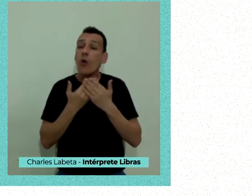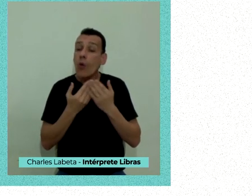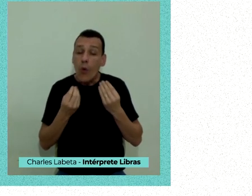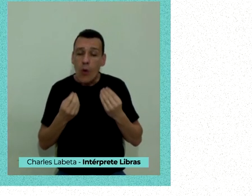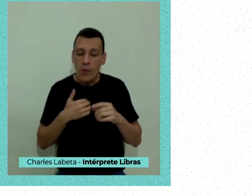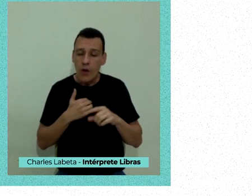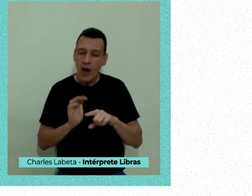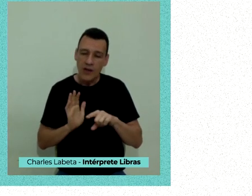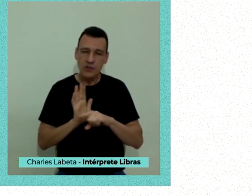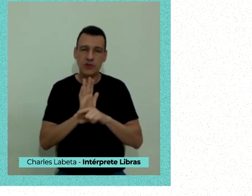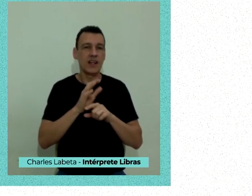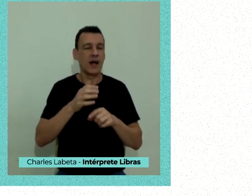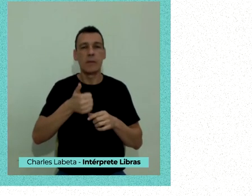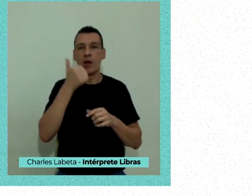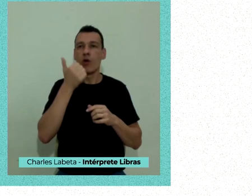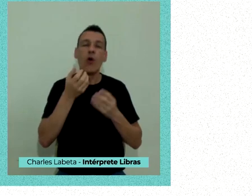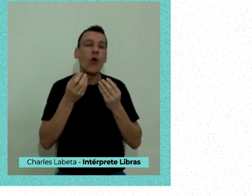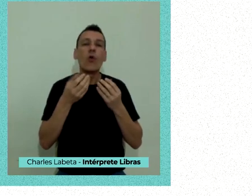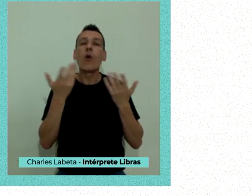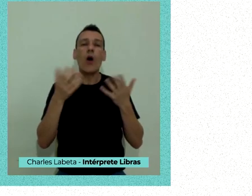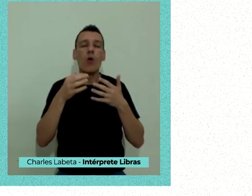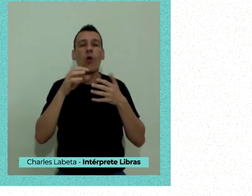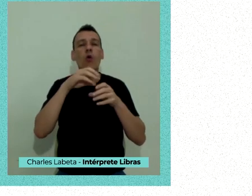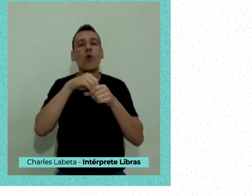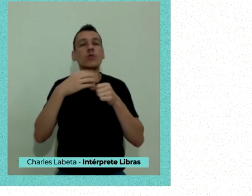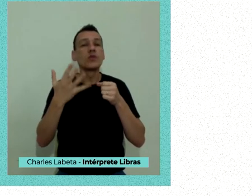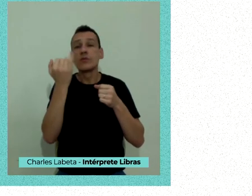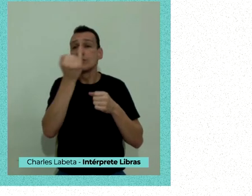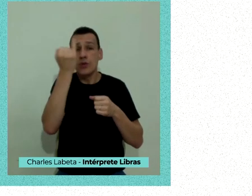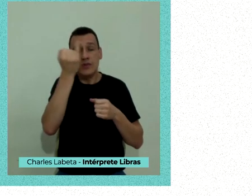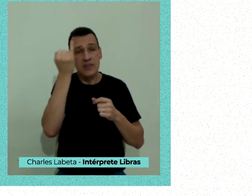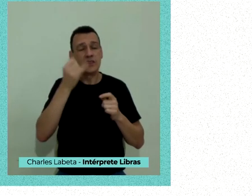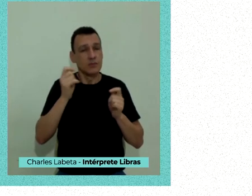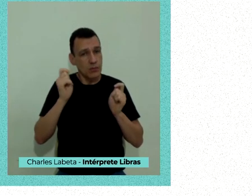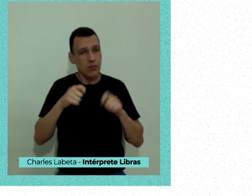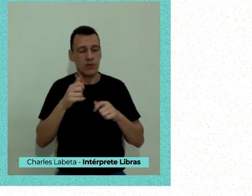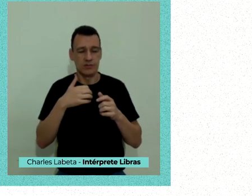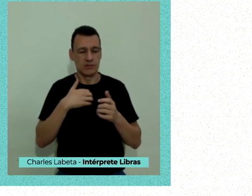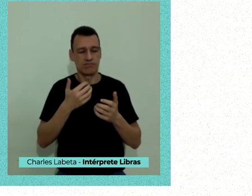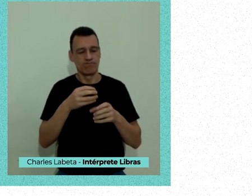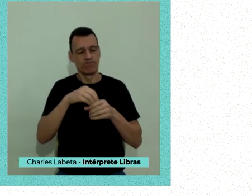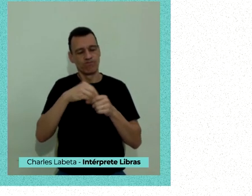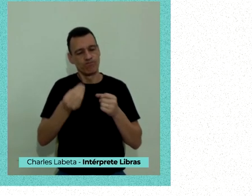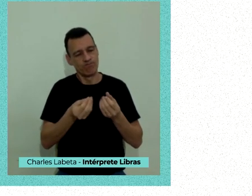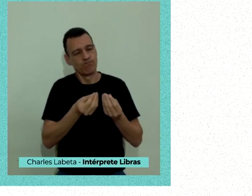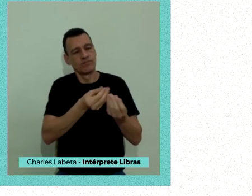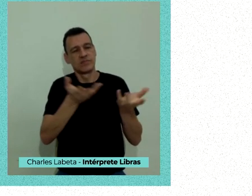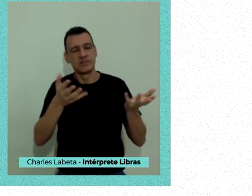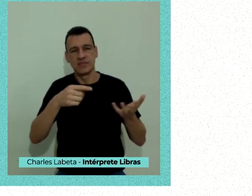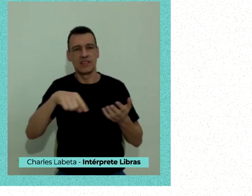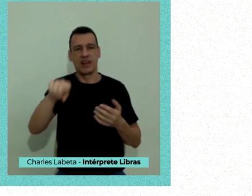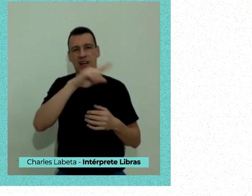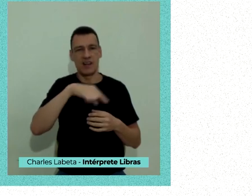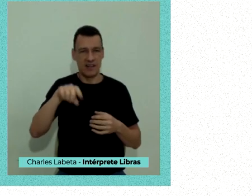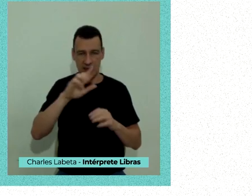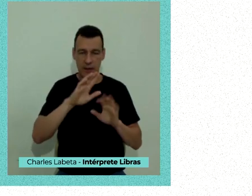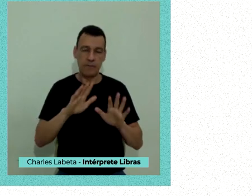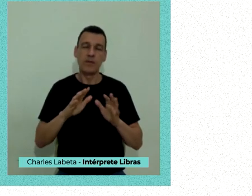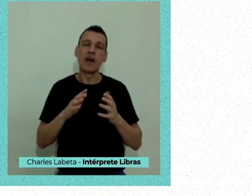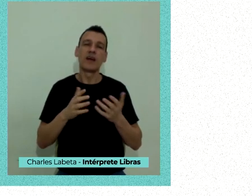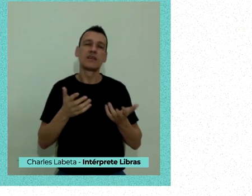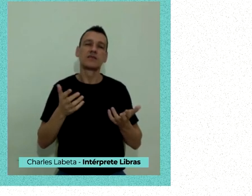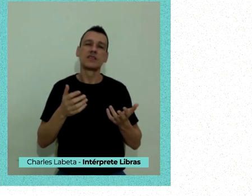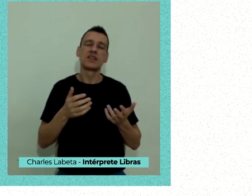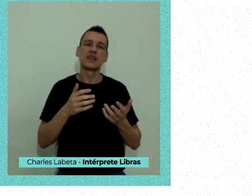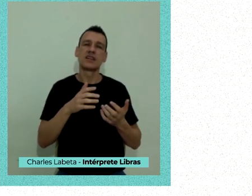são os conteúdos importantes que a gente pode trazer para que, de fato, se faça